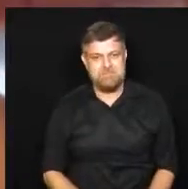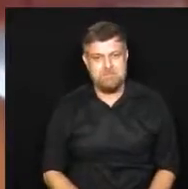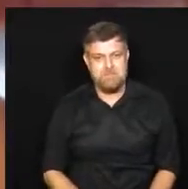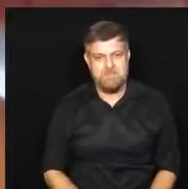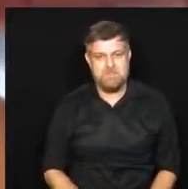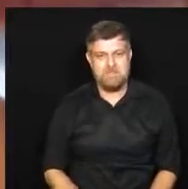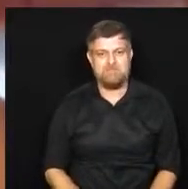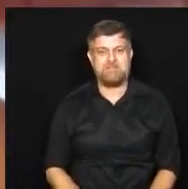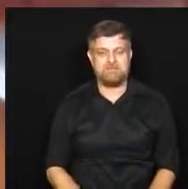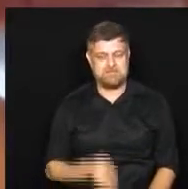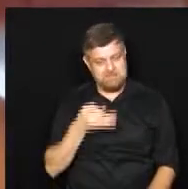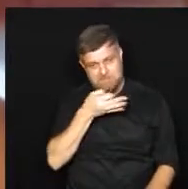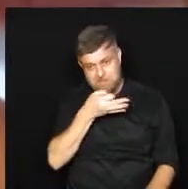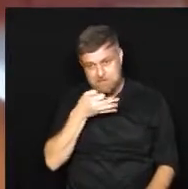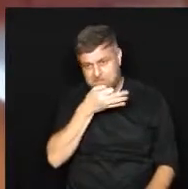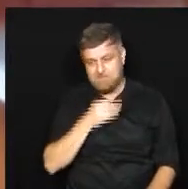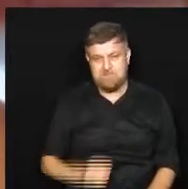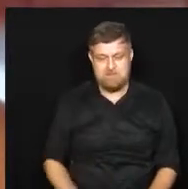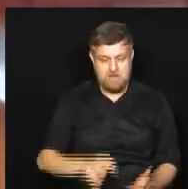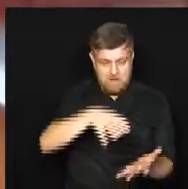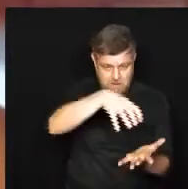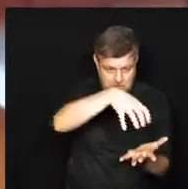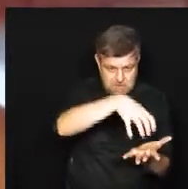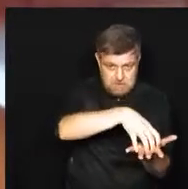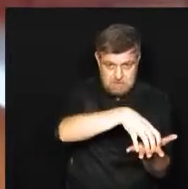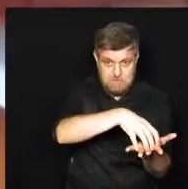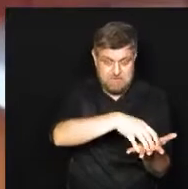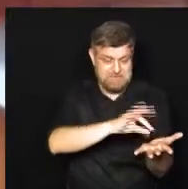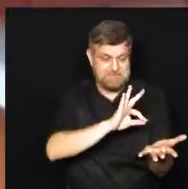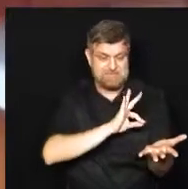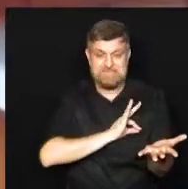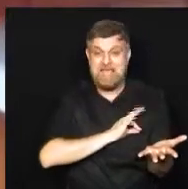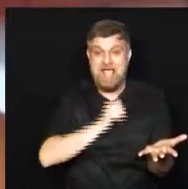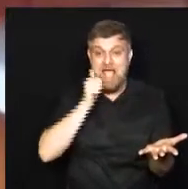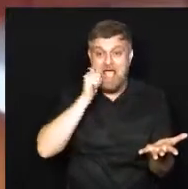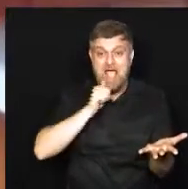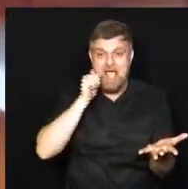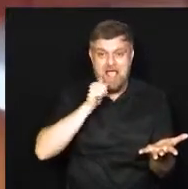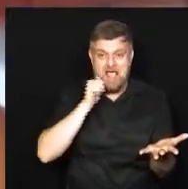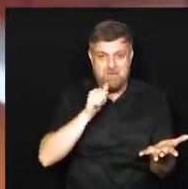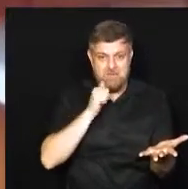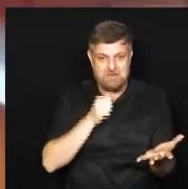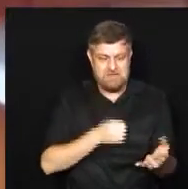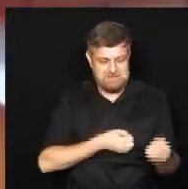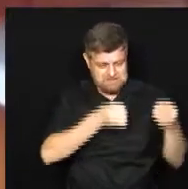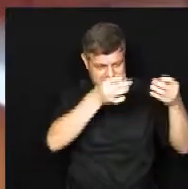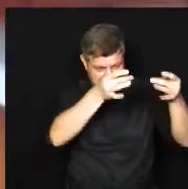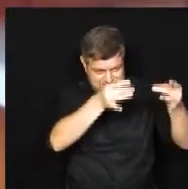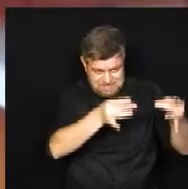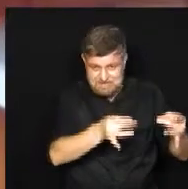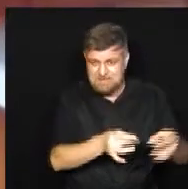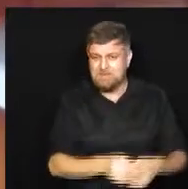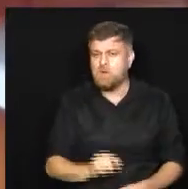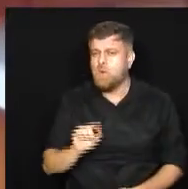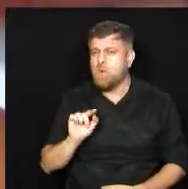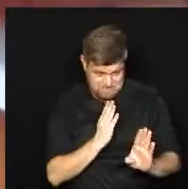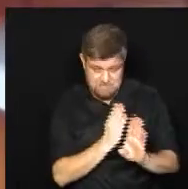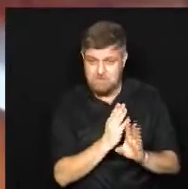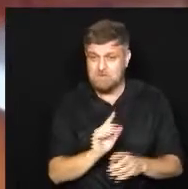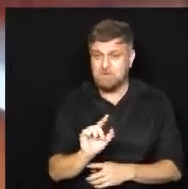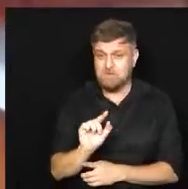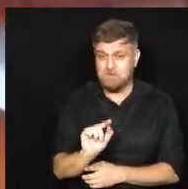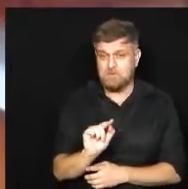Eu estava falando da vara de juizado especializada em violência doméstica e familiar. Bom, o que